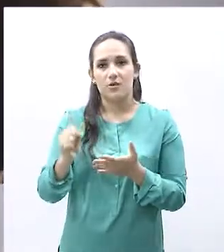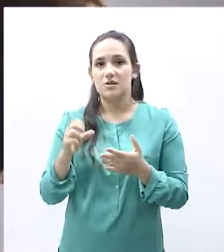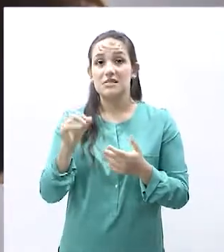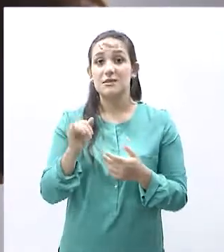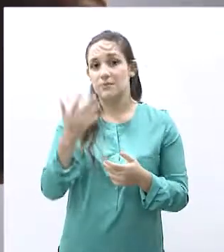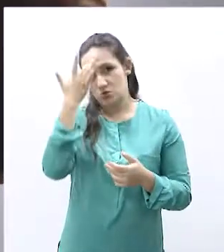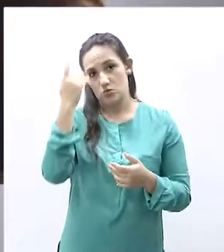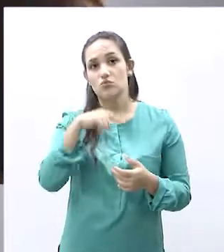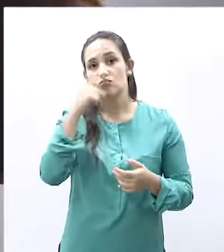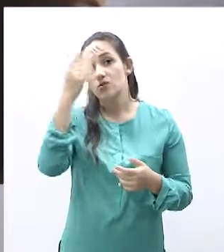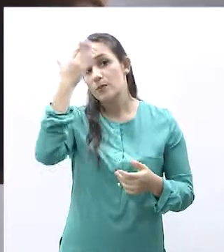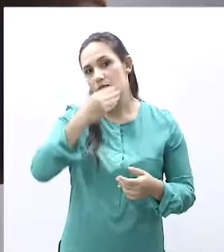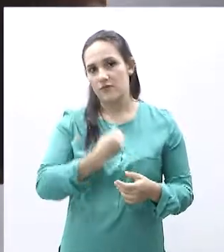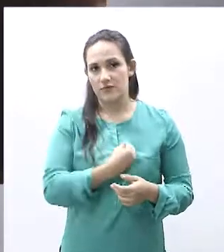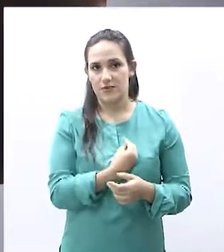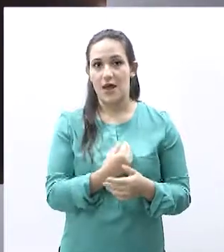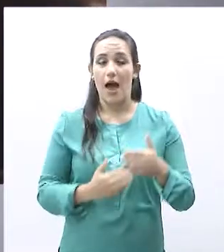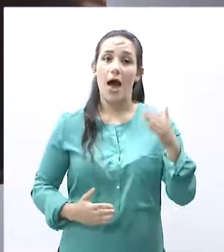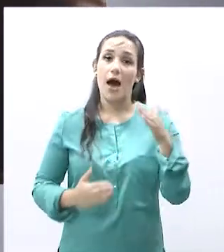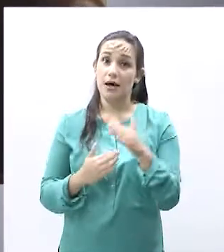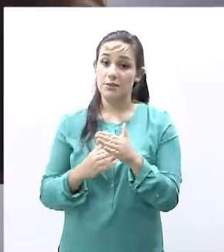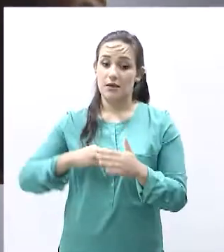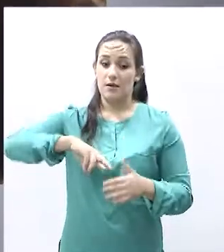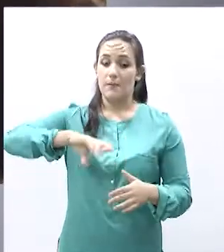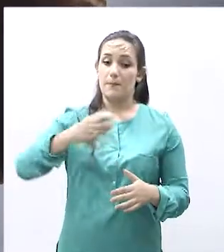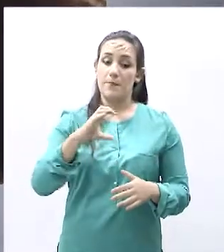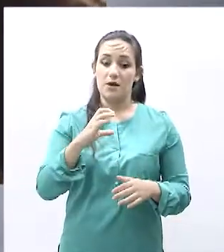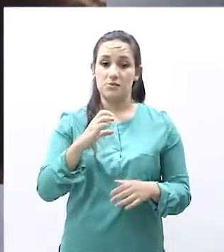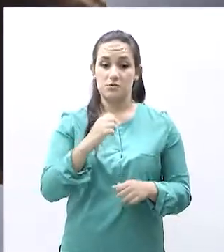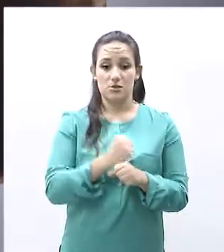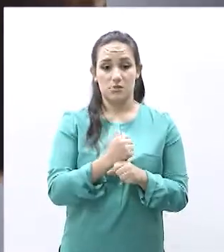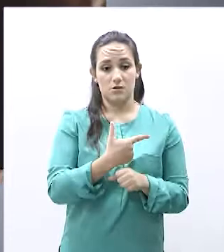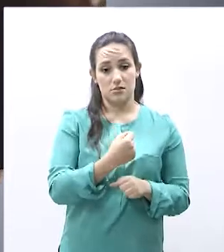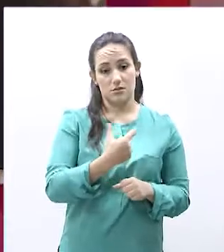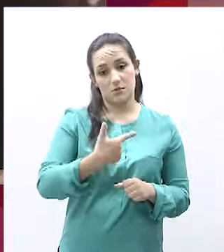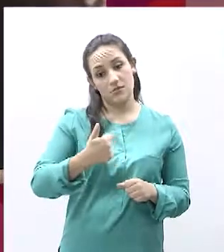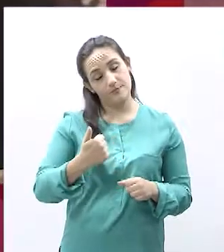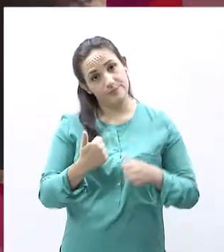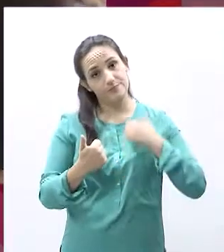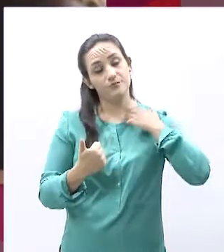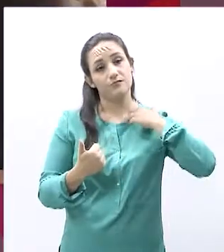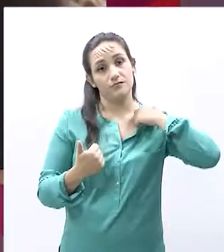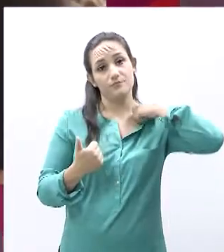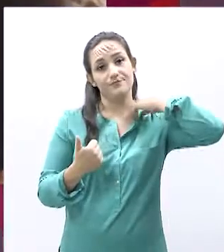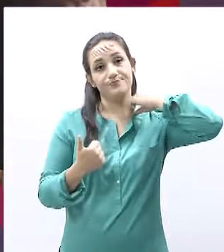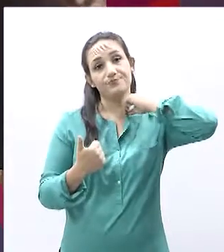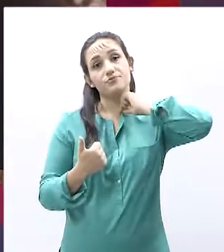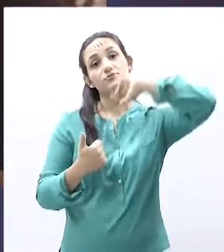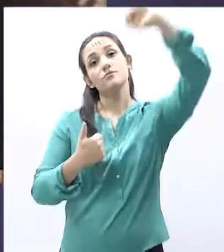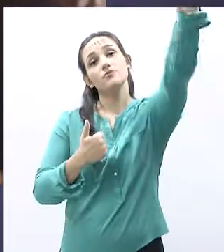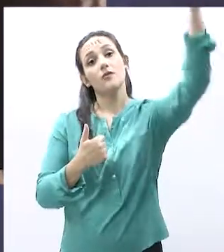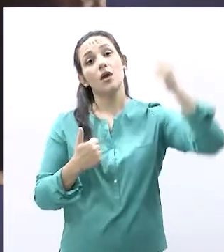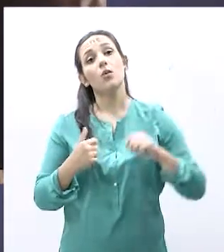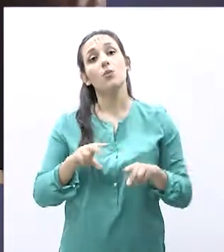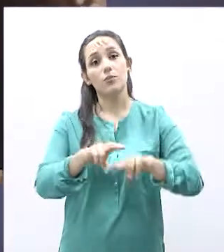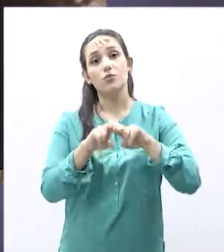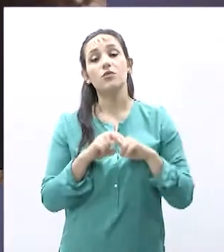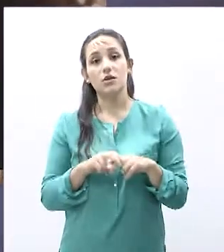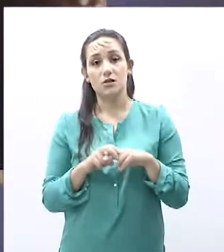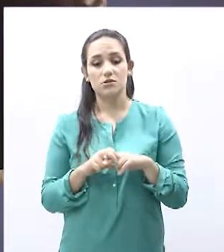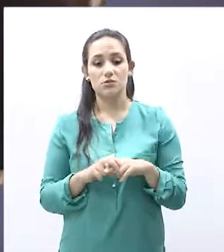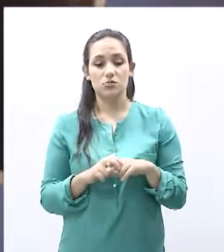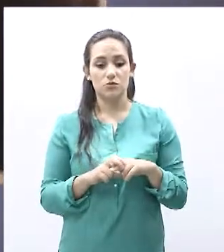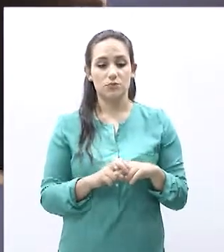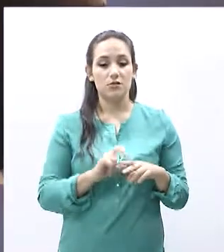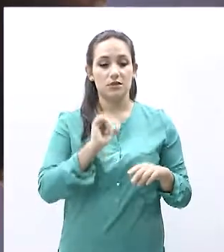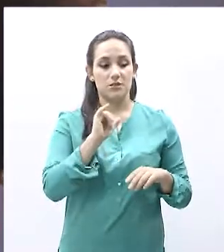serão suspensos até final de março de 2021. Mas o INSS desenvolveu um